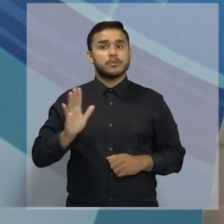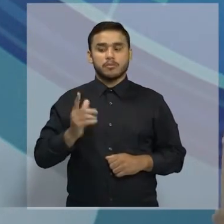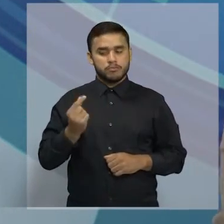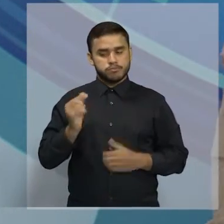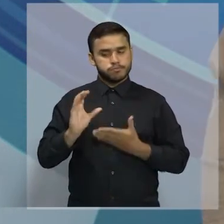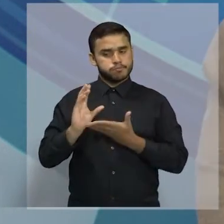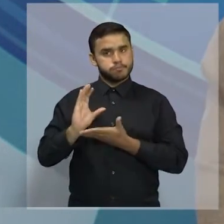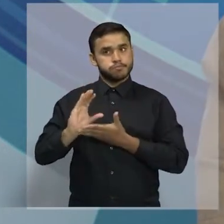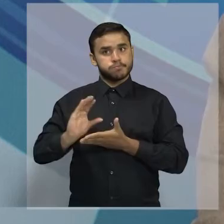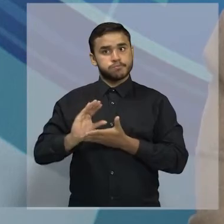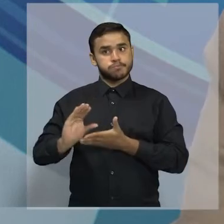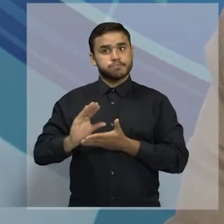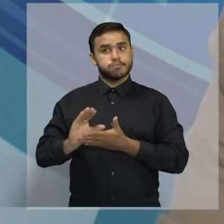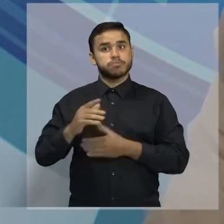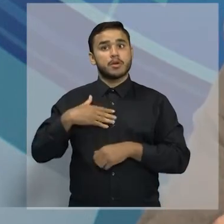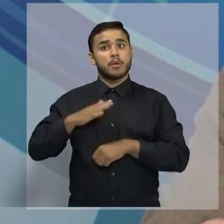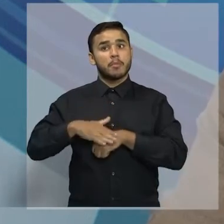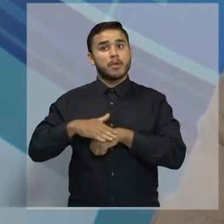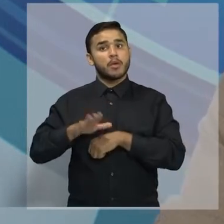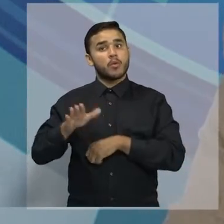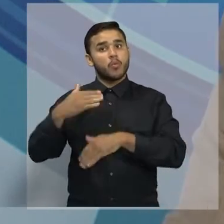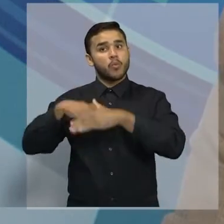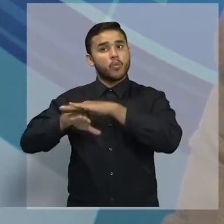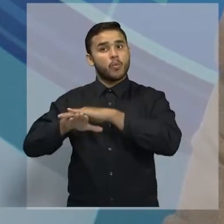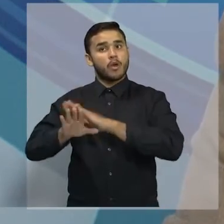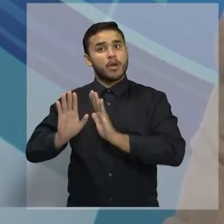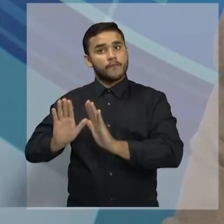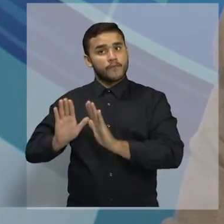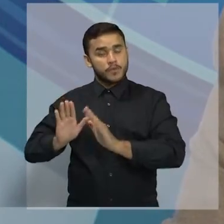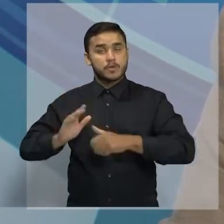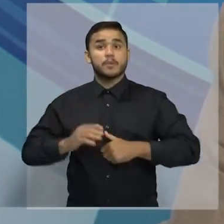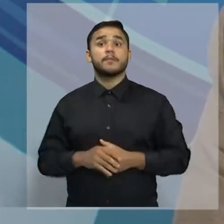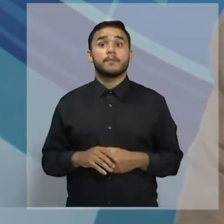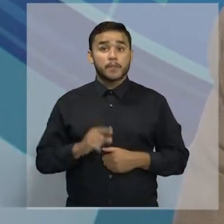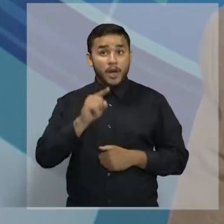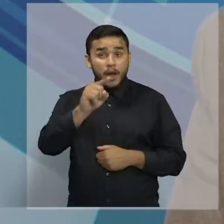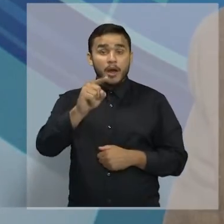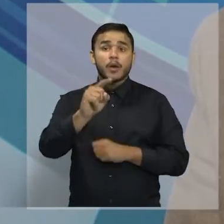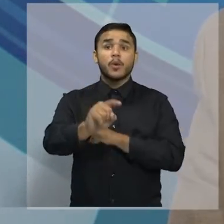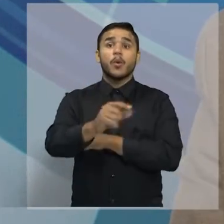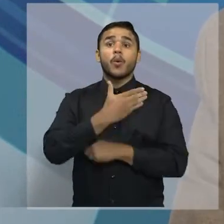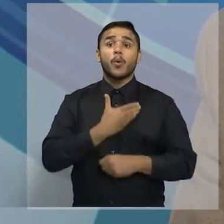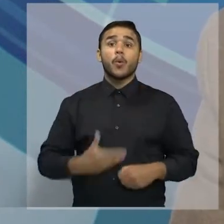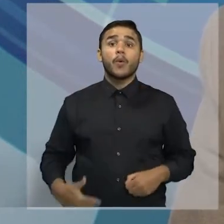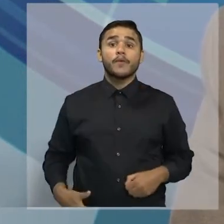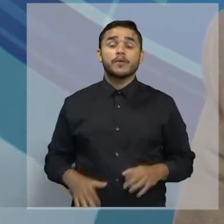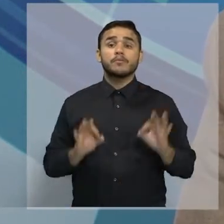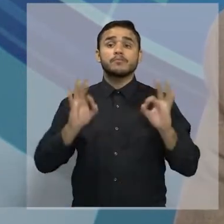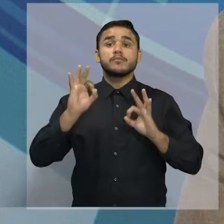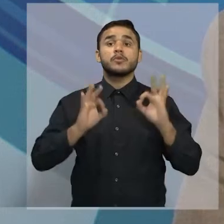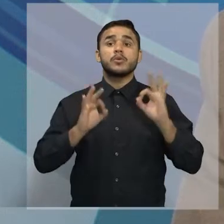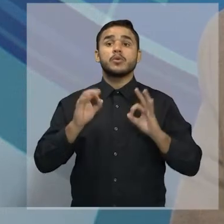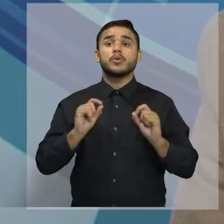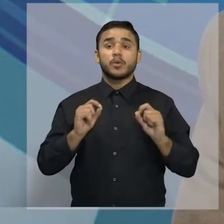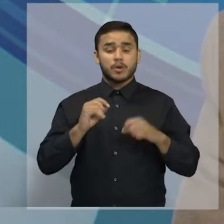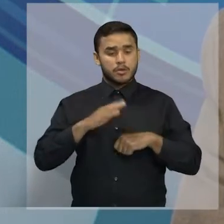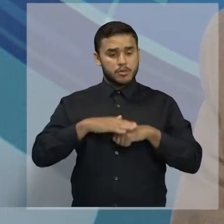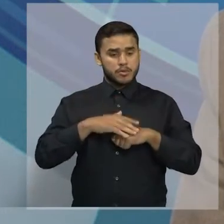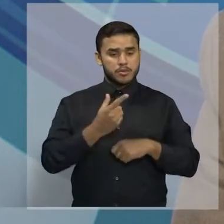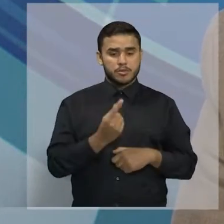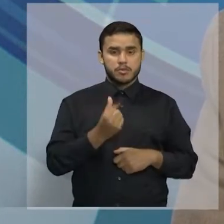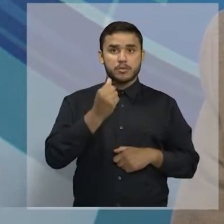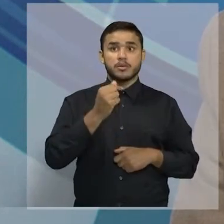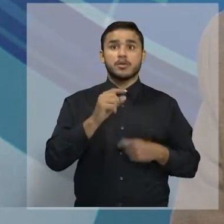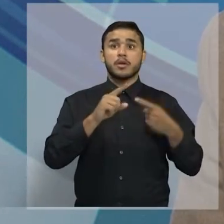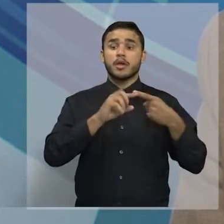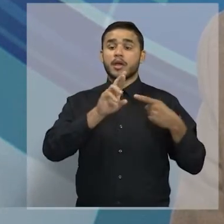não está sendo usado em nada, está sendo usado para ele mesmo, está guardado lá, porque no sistema do Estado também é repartição,